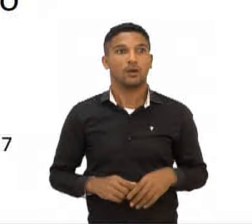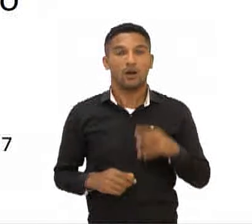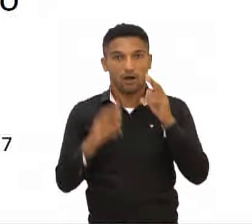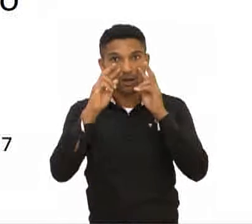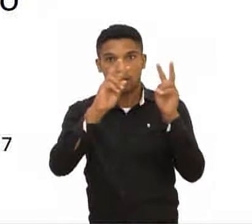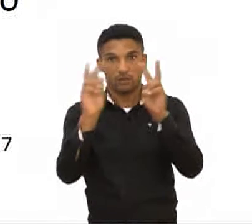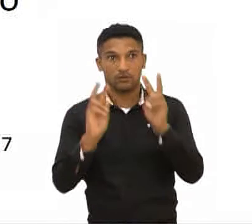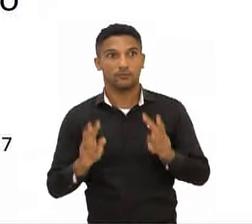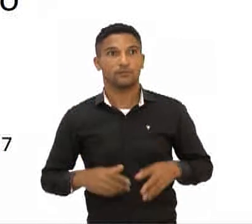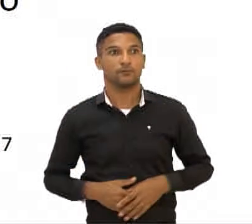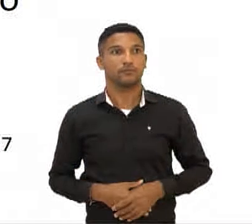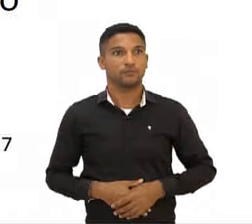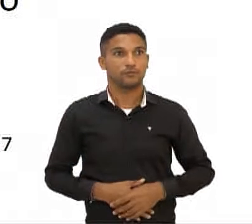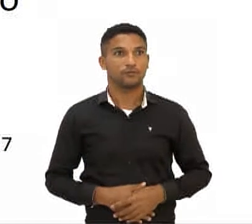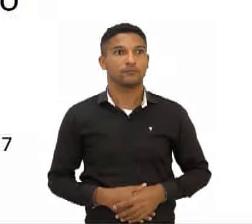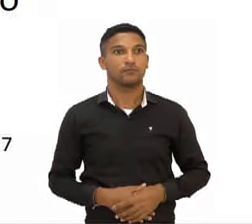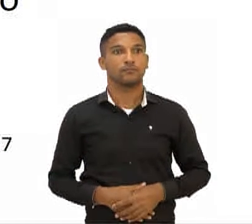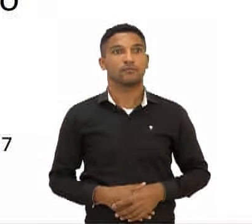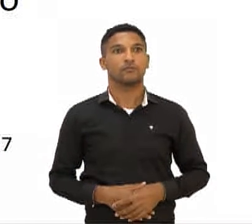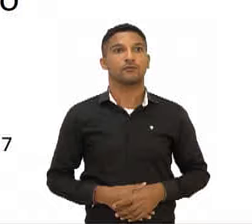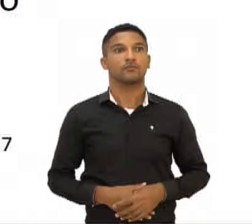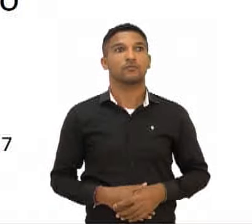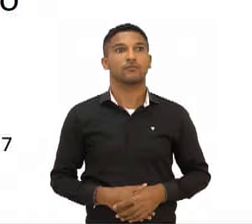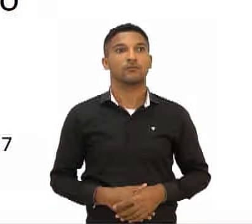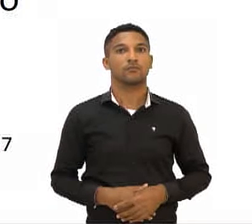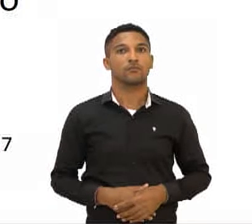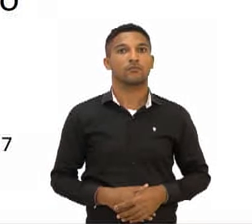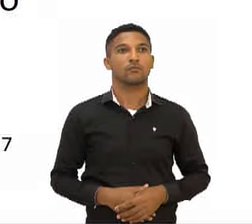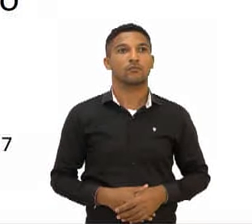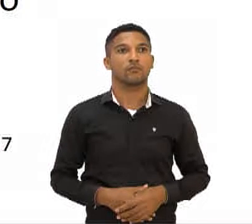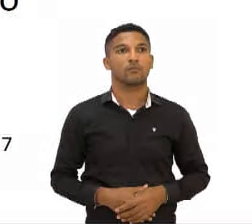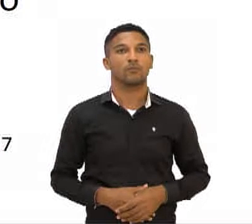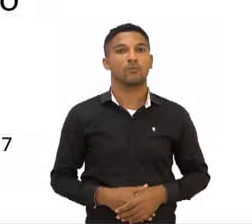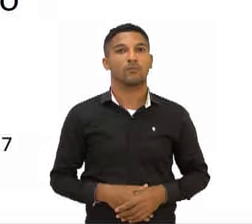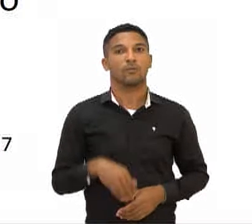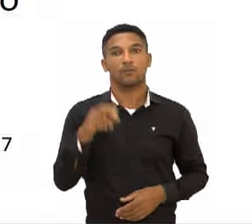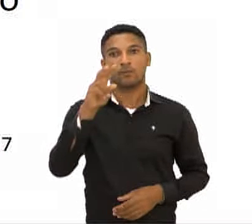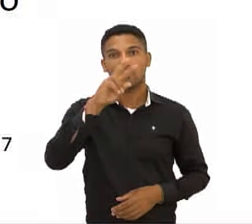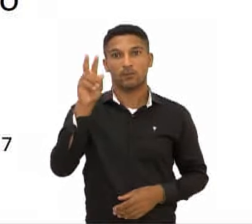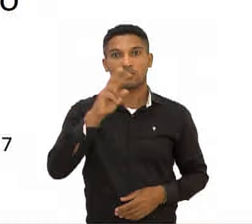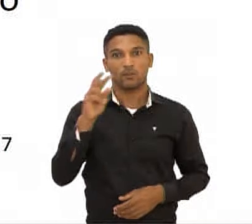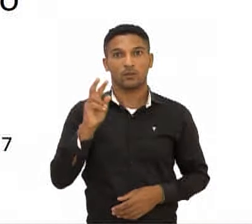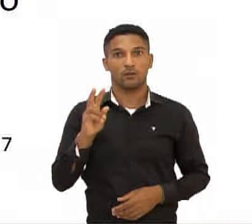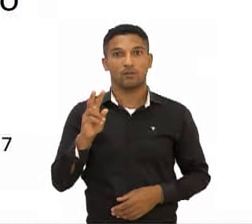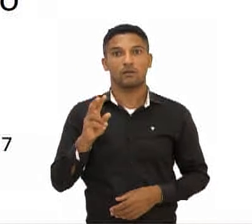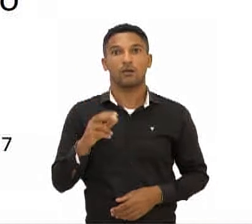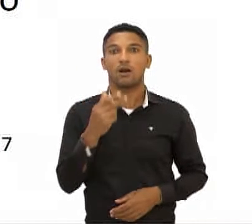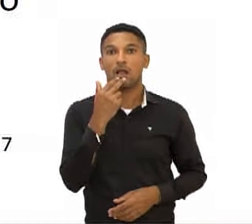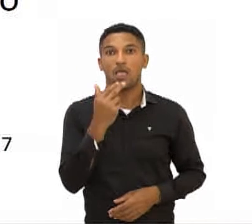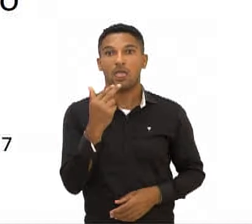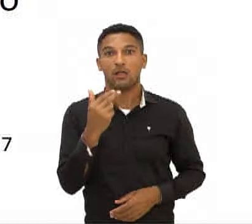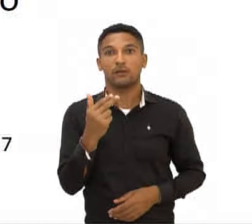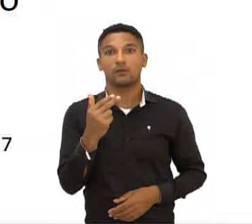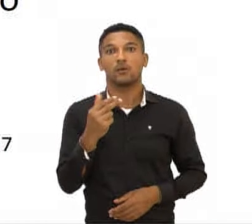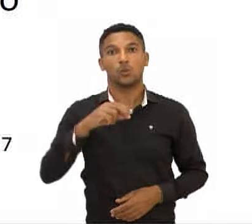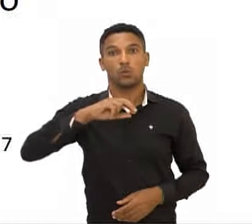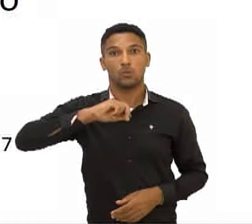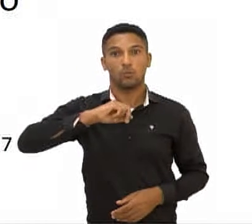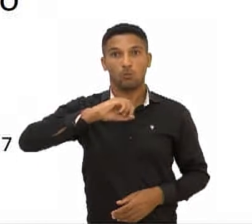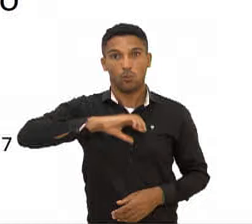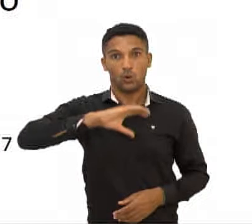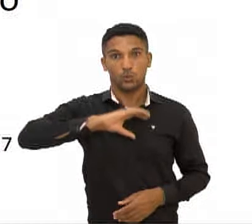profunda, talvez o melhor testemunho esteja no português que falamos, no idioma no qual expressamos